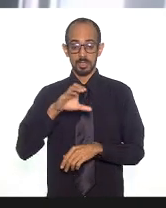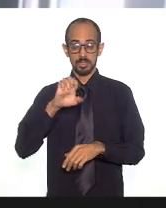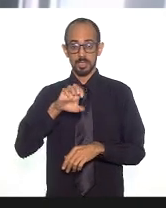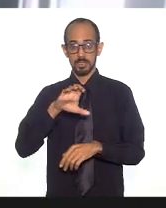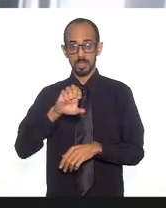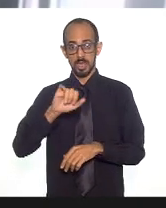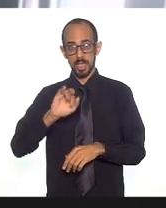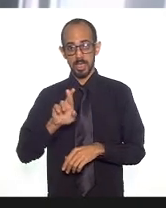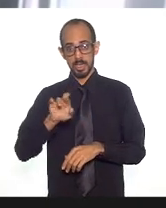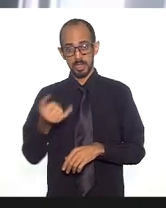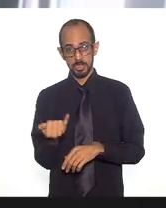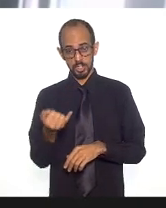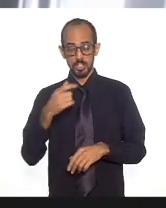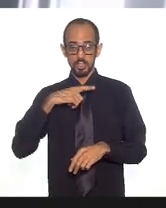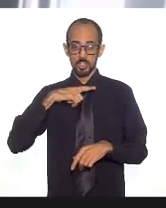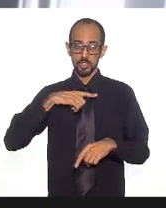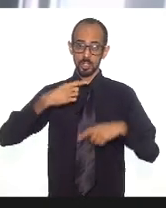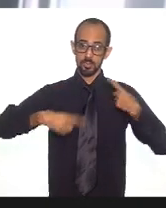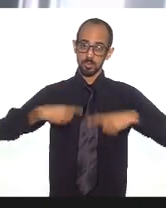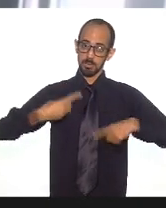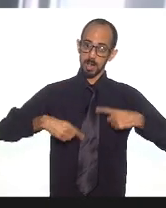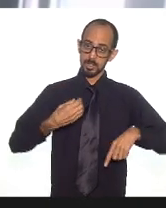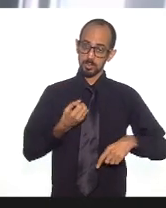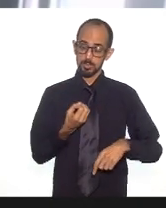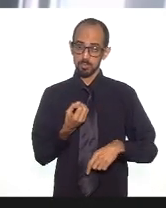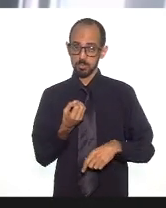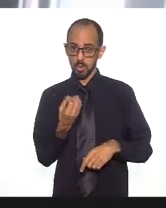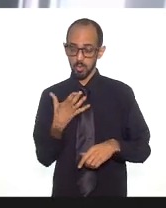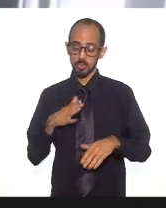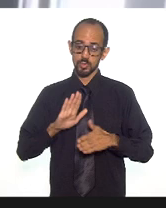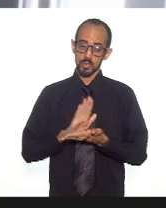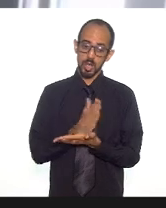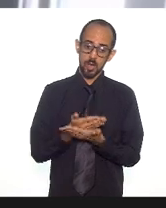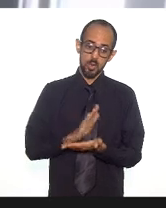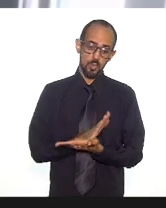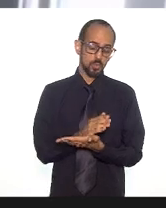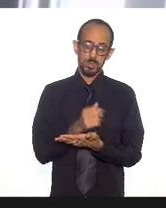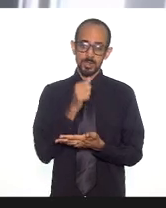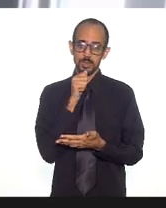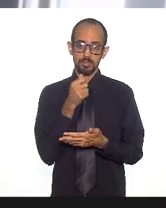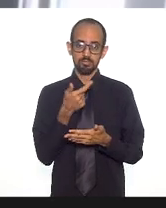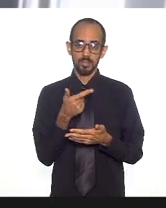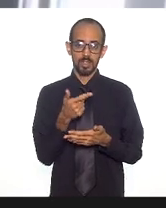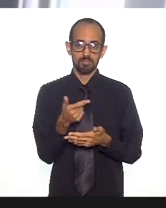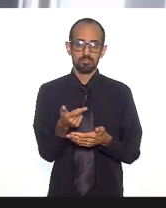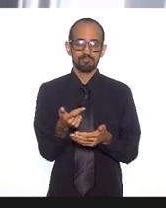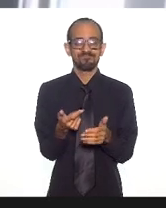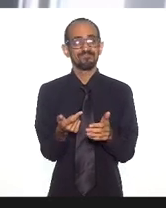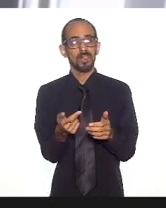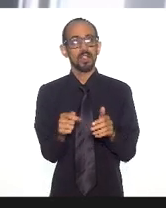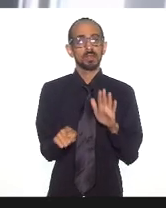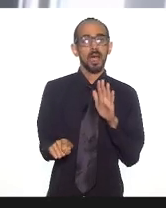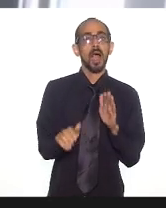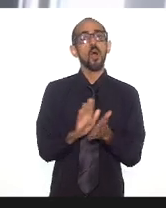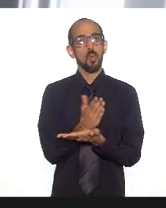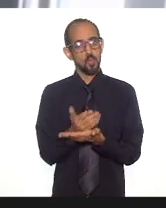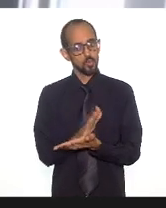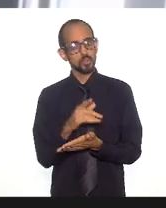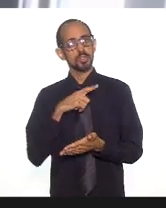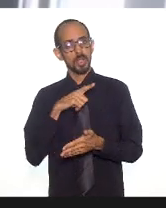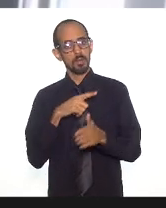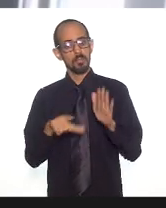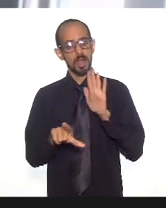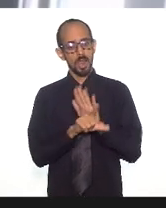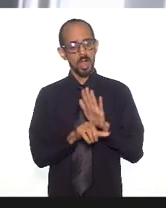debates, e em alguns casos ainda inconclusos, mas em alguns casos até com legislação aprovada e sancionada. Eu me refiro,